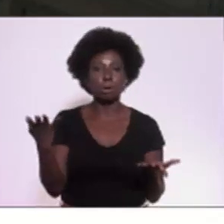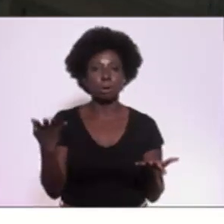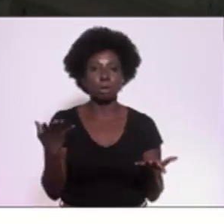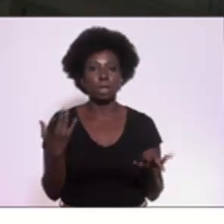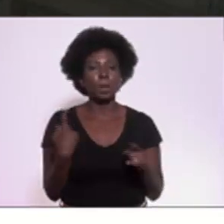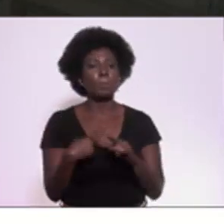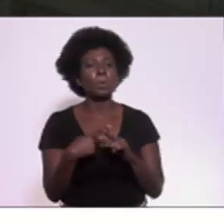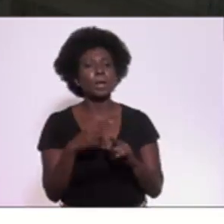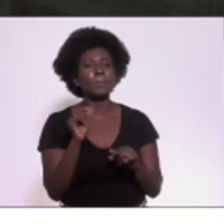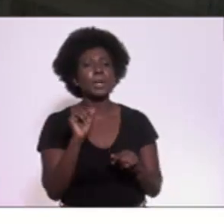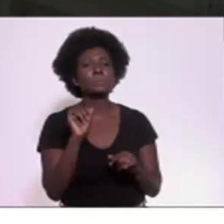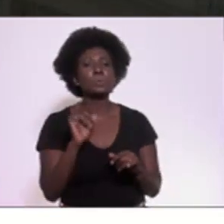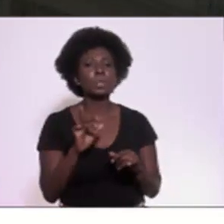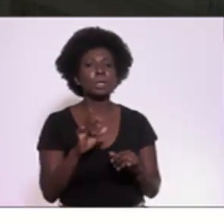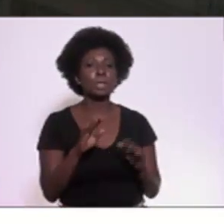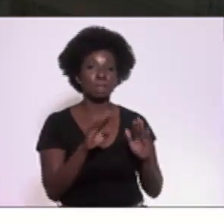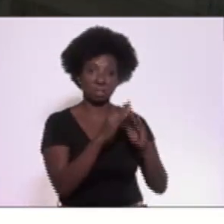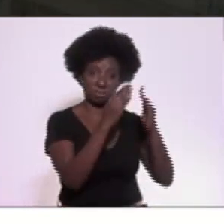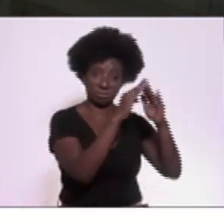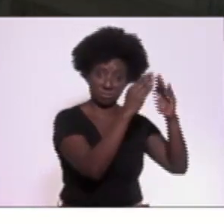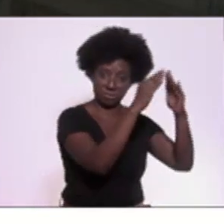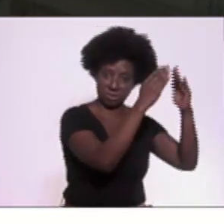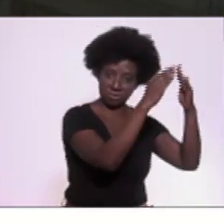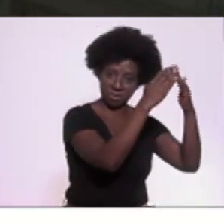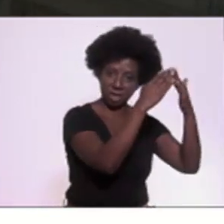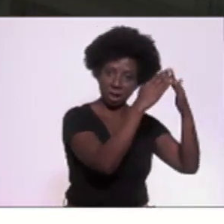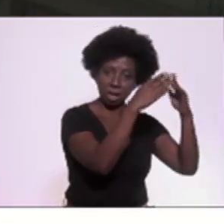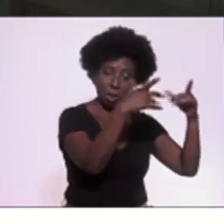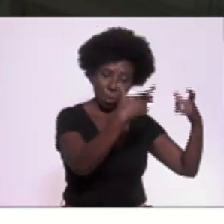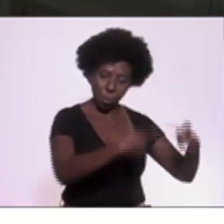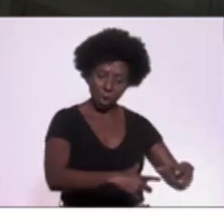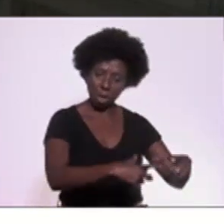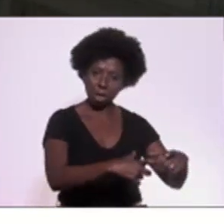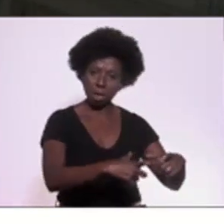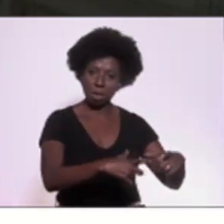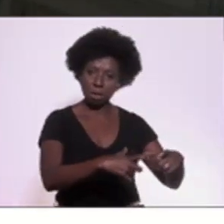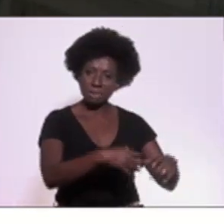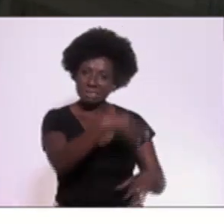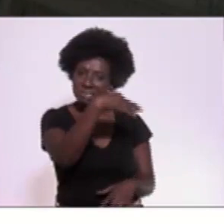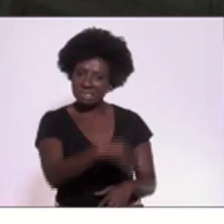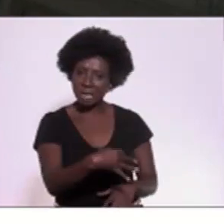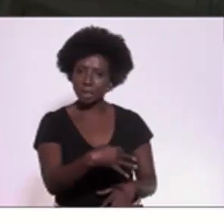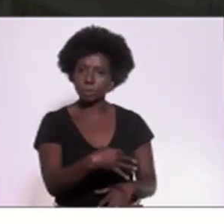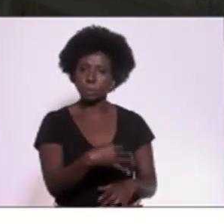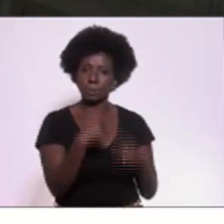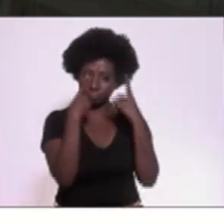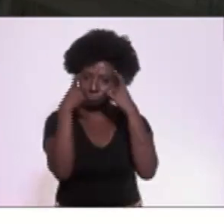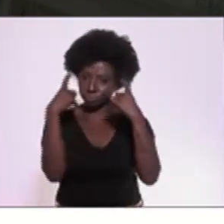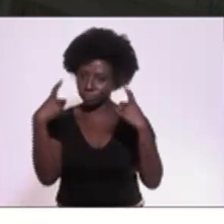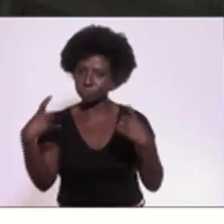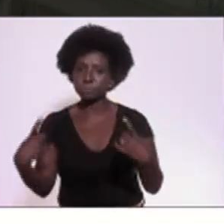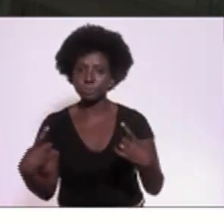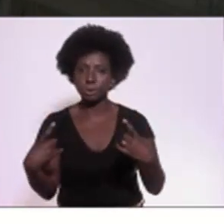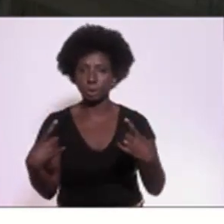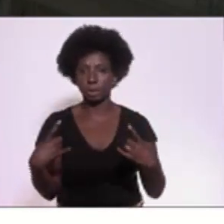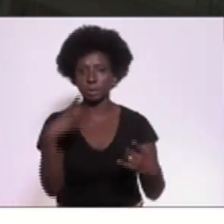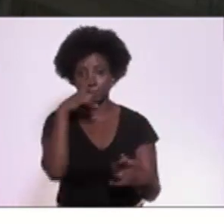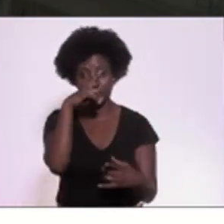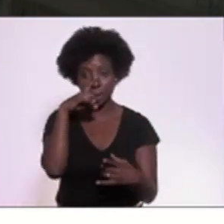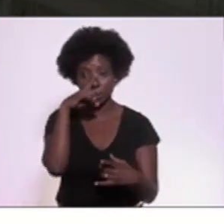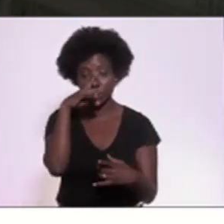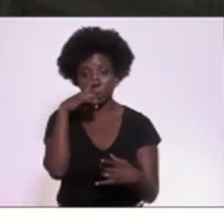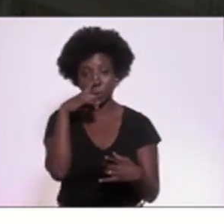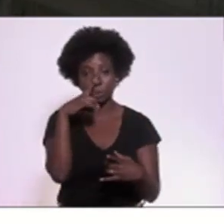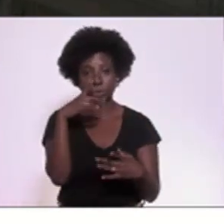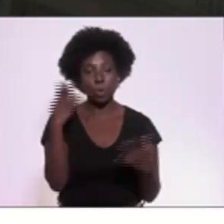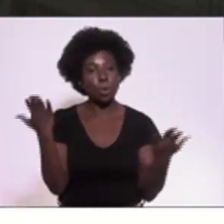nas favelas seja o lugar privativo da violência. Ou seja, senhor presidente, a gente teve concretamente aí para o